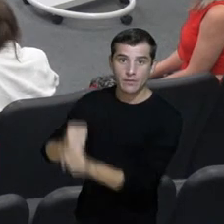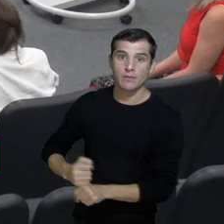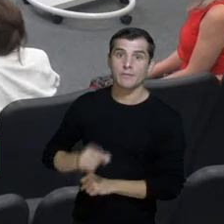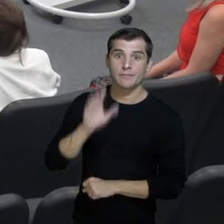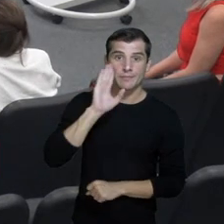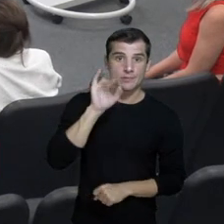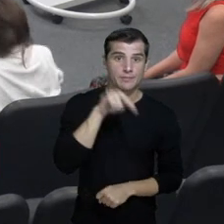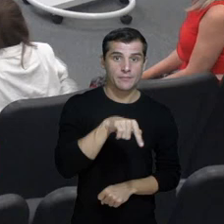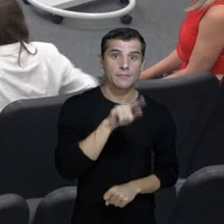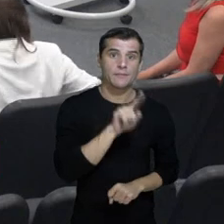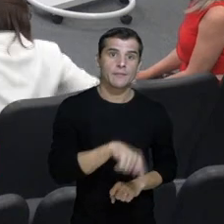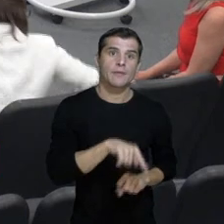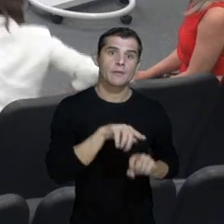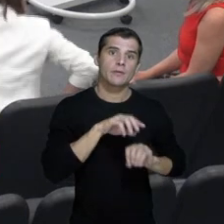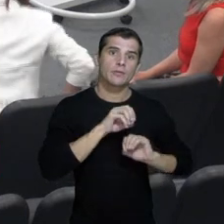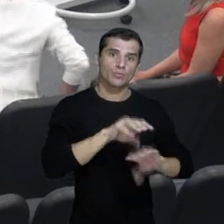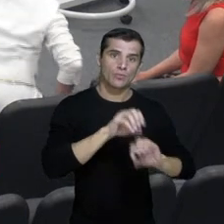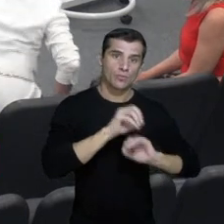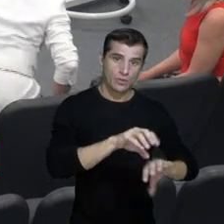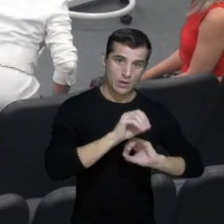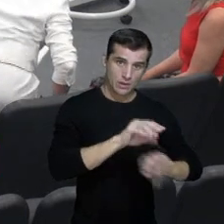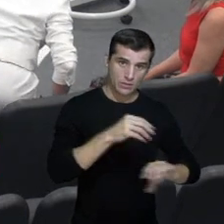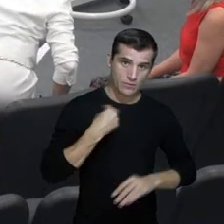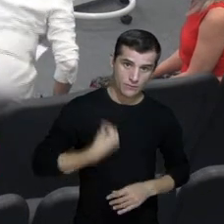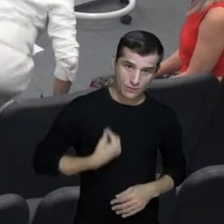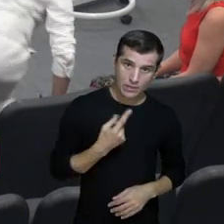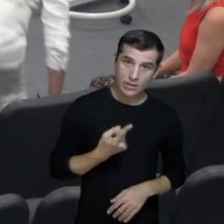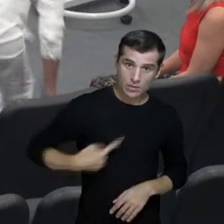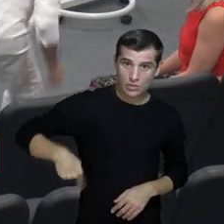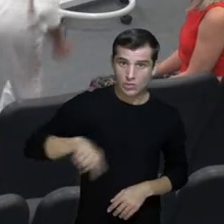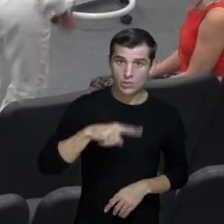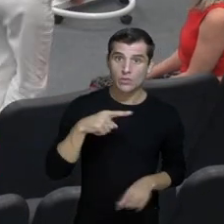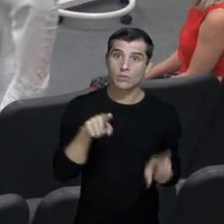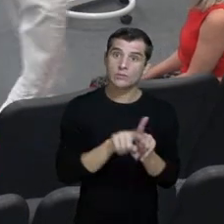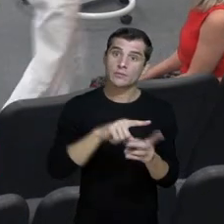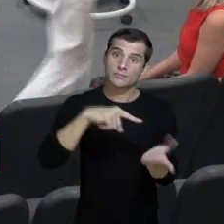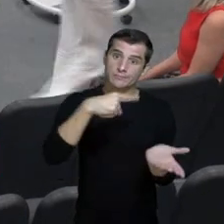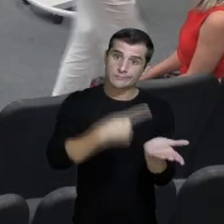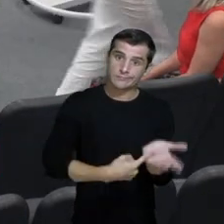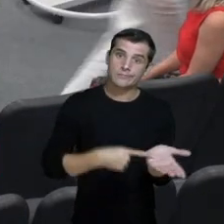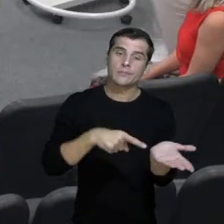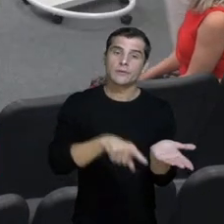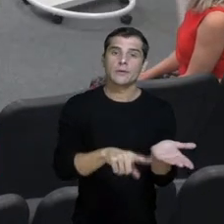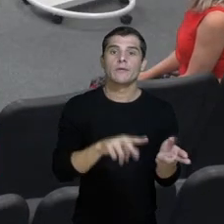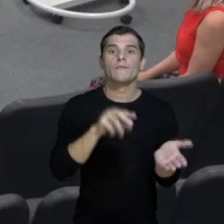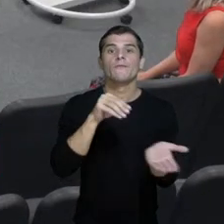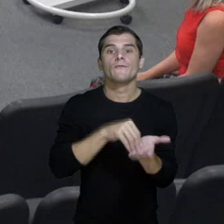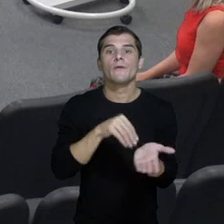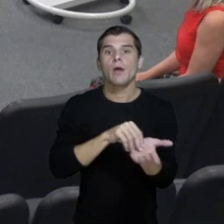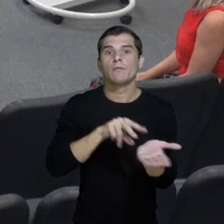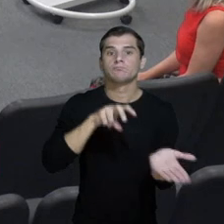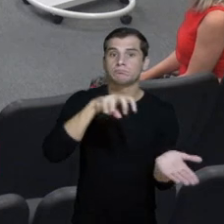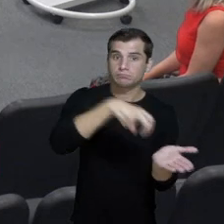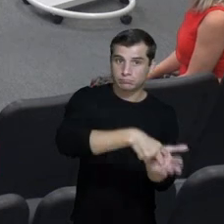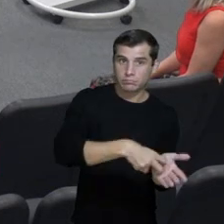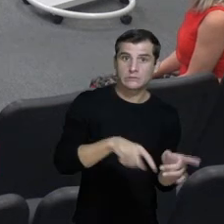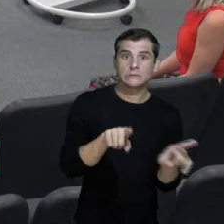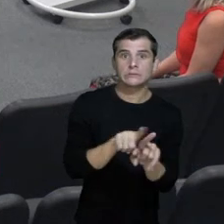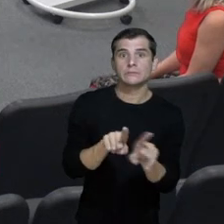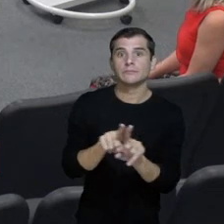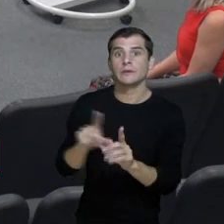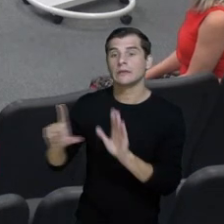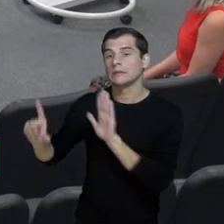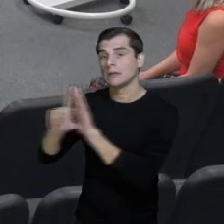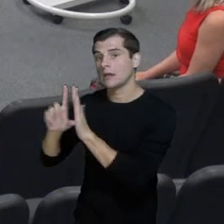eh a gente também eh chegou ao consenso que a a impunidade eh e a falta da efetividade de algumas leis